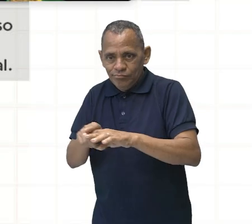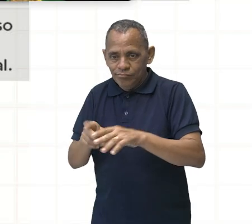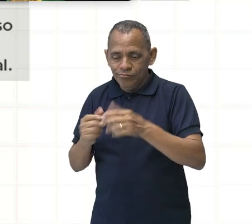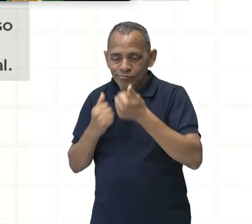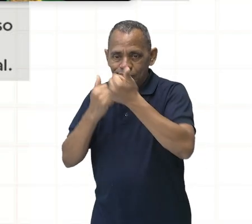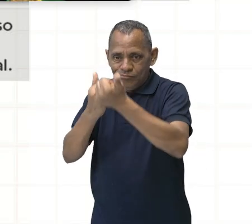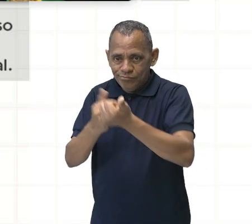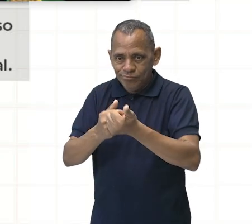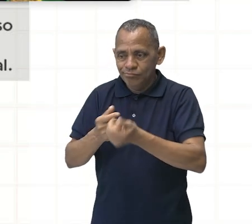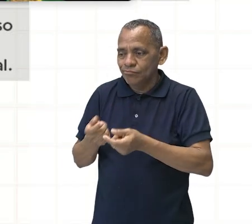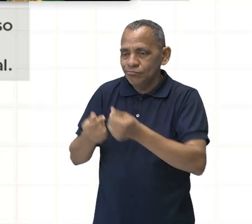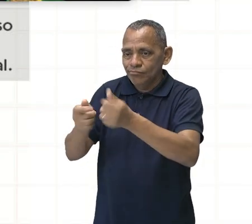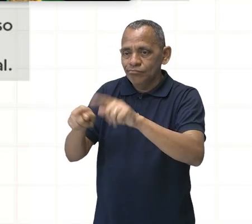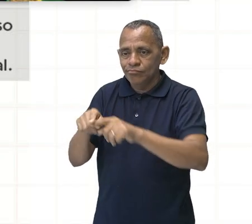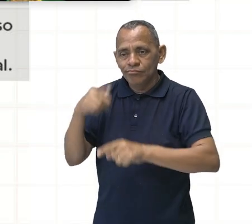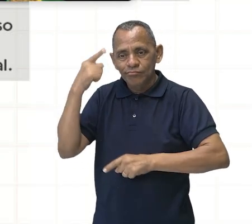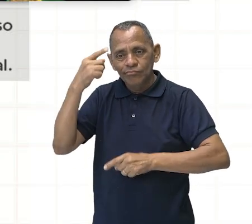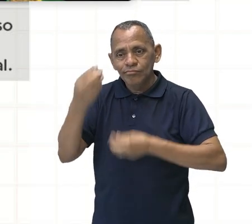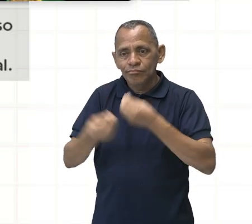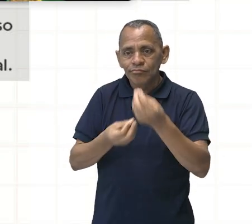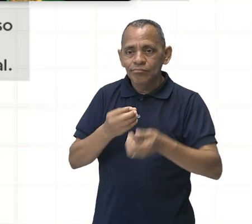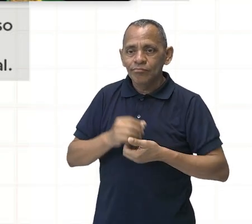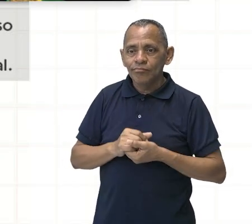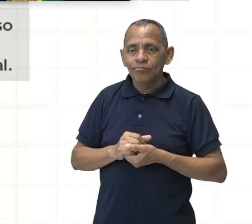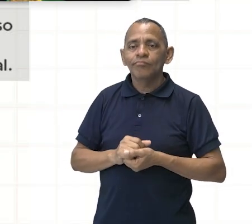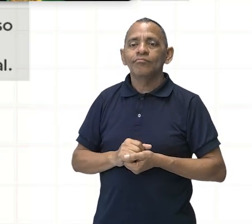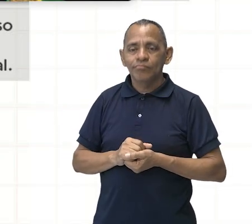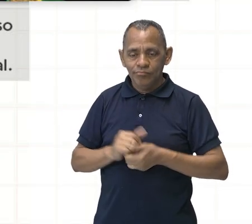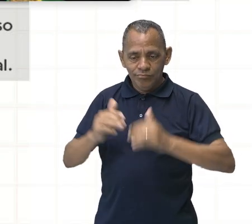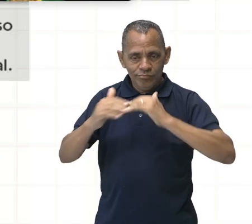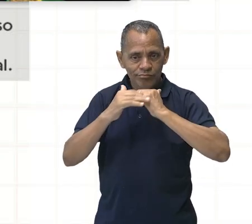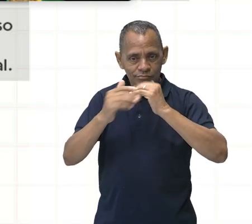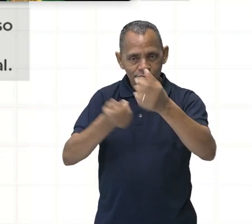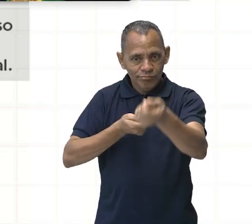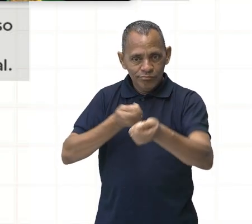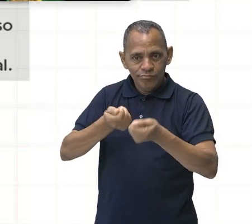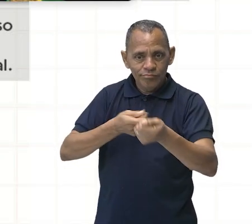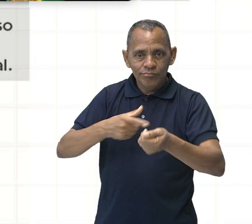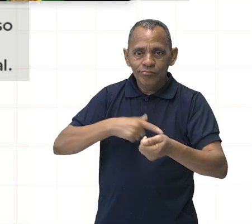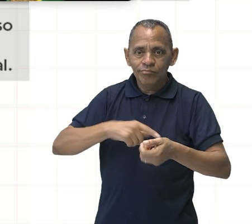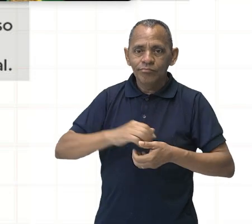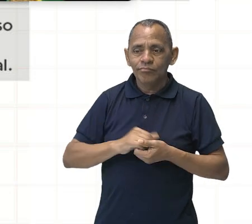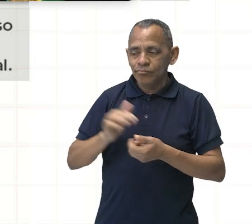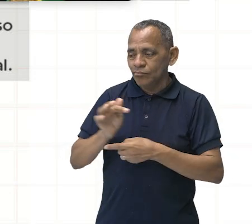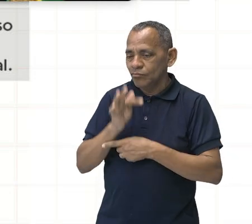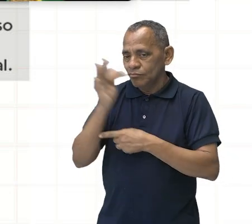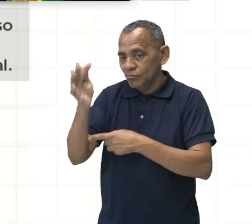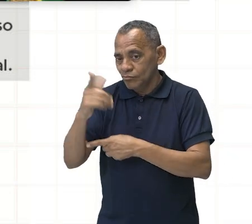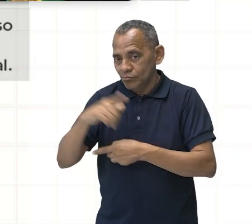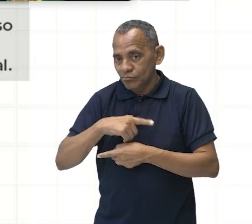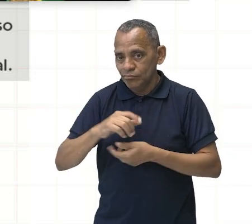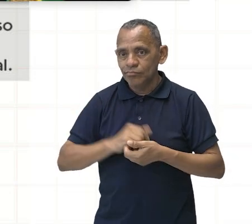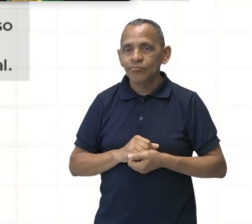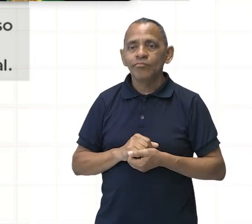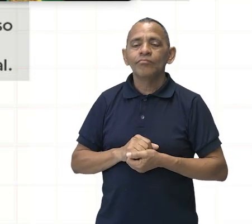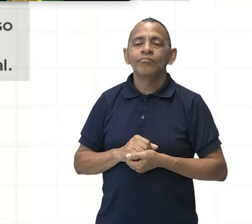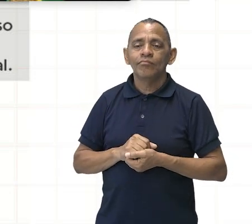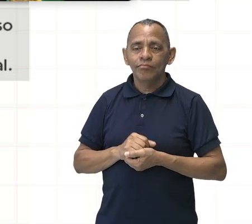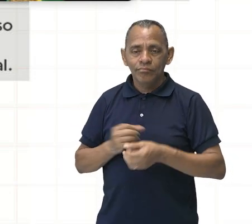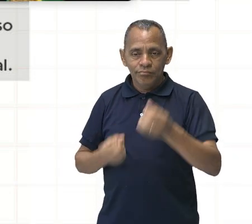ideia aqui? Né? Fazer uma moeda de equivalência para que houvesse futuramente o lançamento do